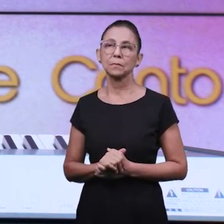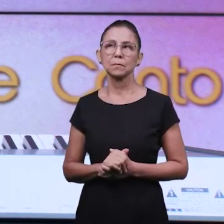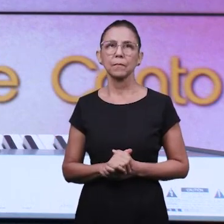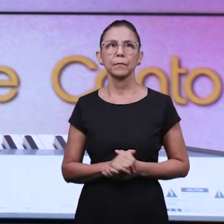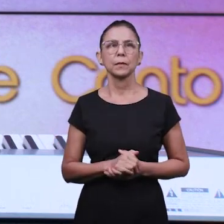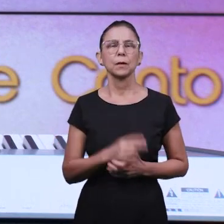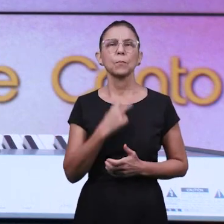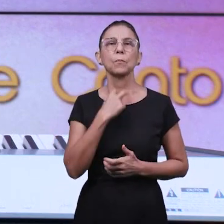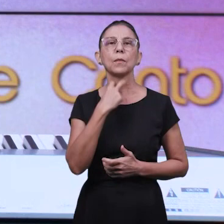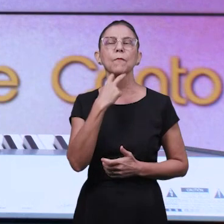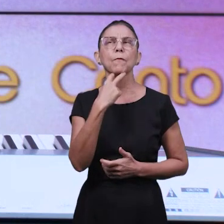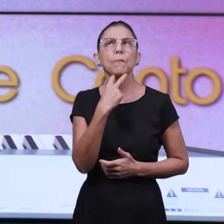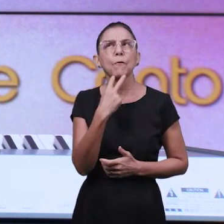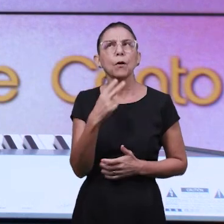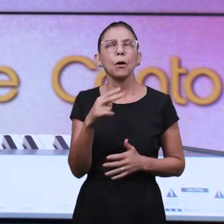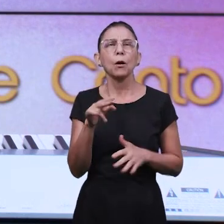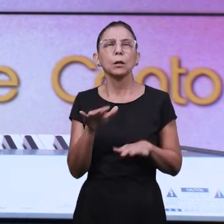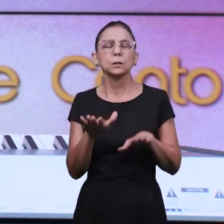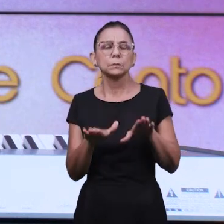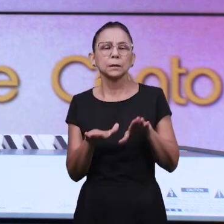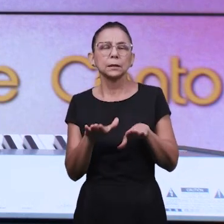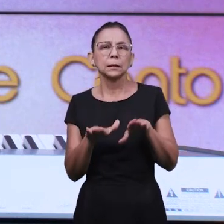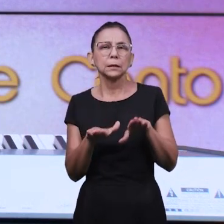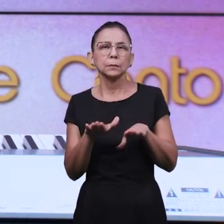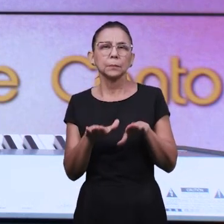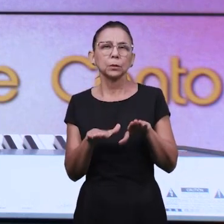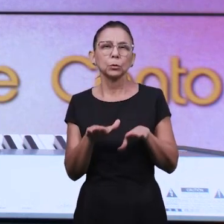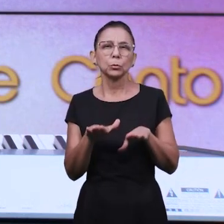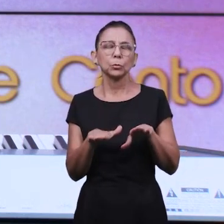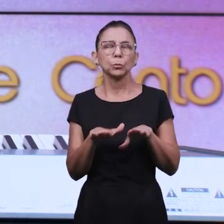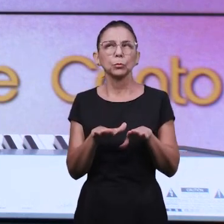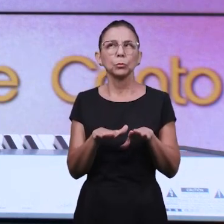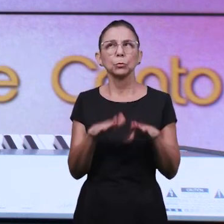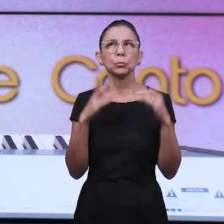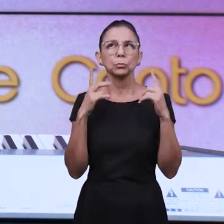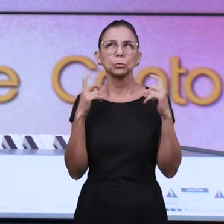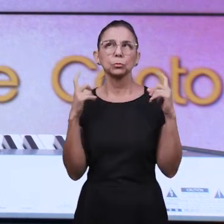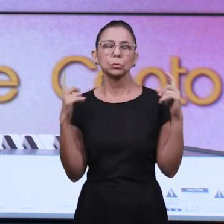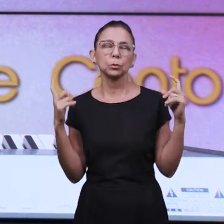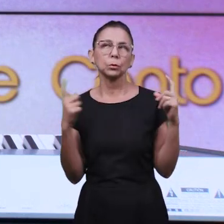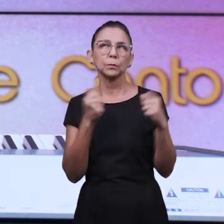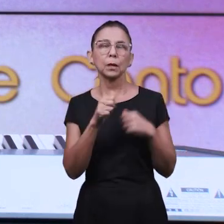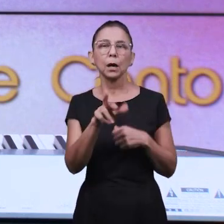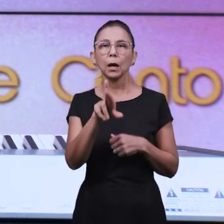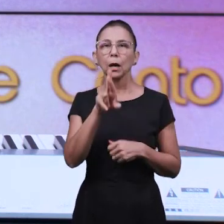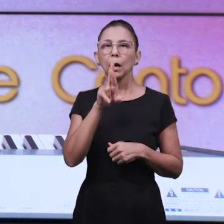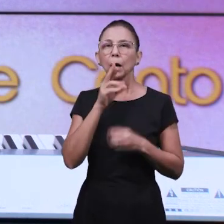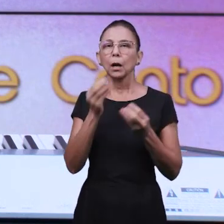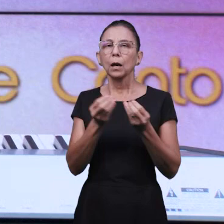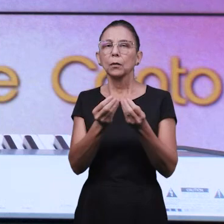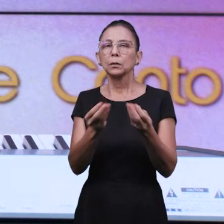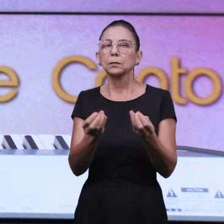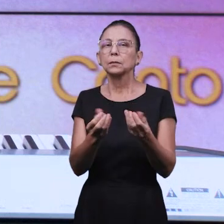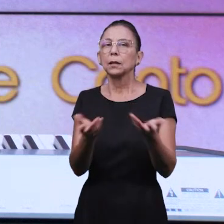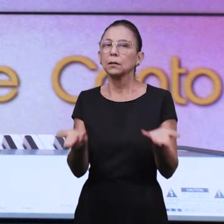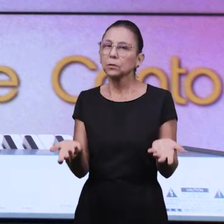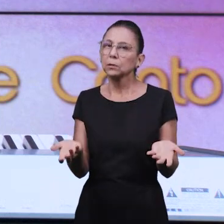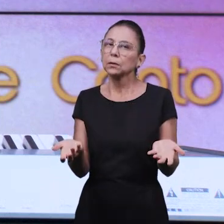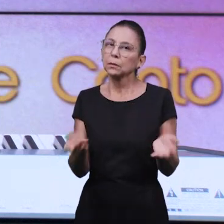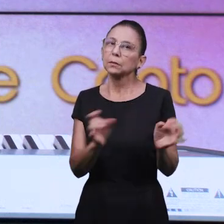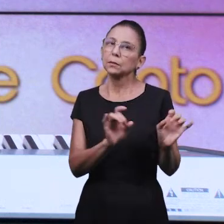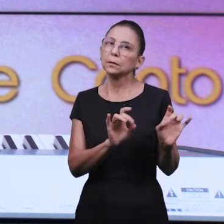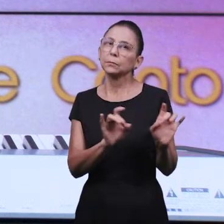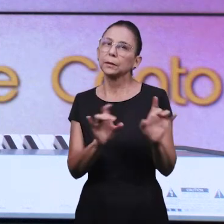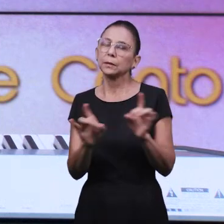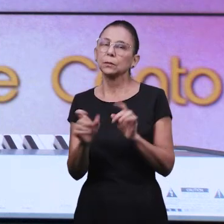eu tenha um som estável, estabilidade sonora, eu preciso ter uma respiração de qualidade,